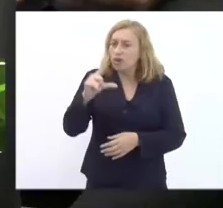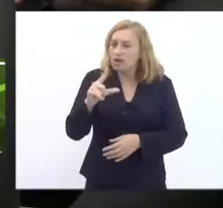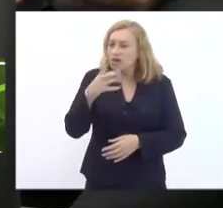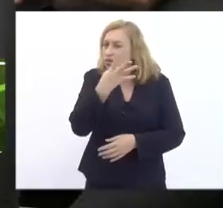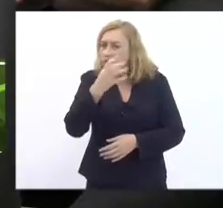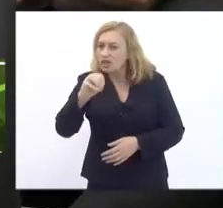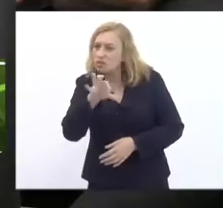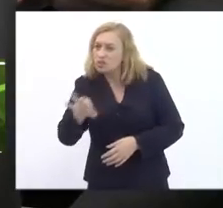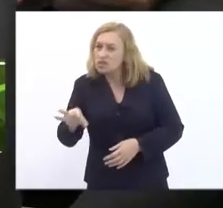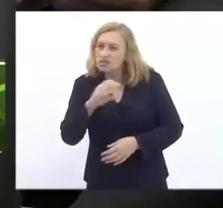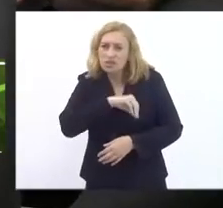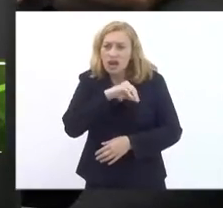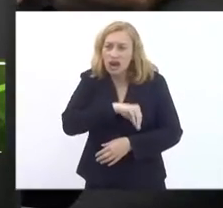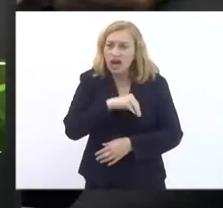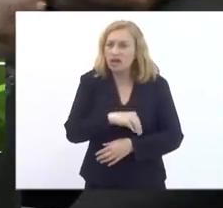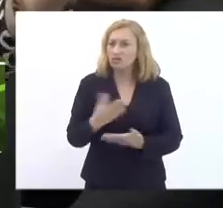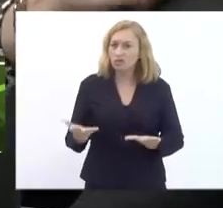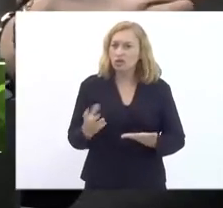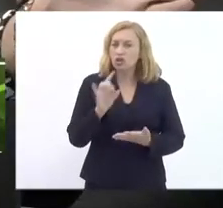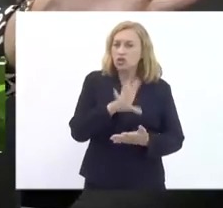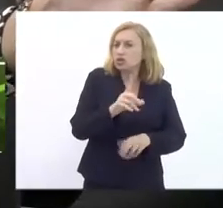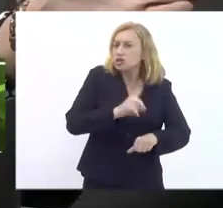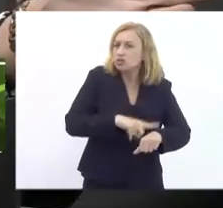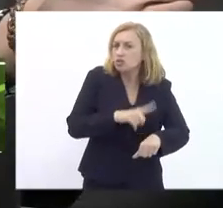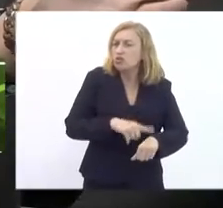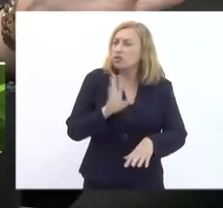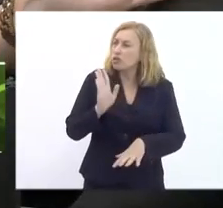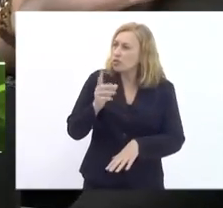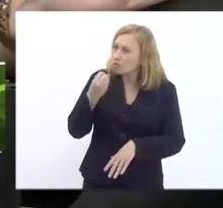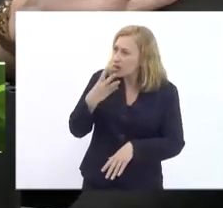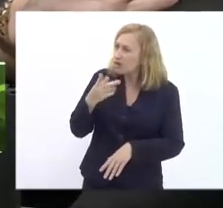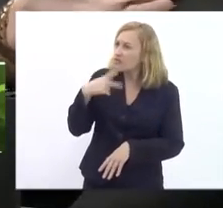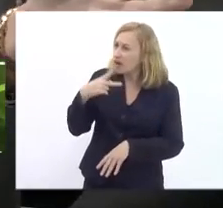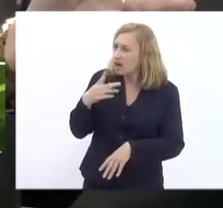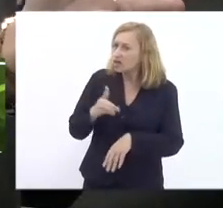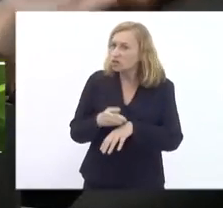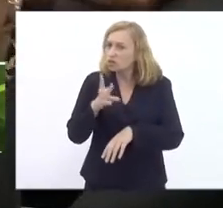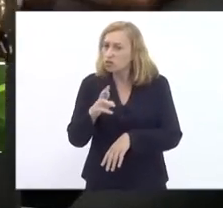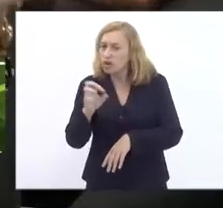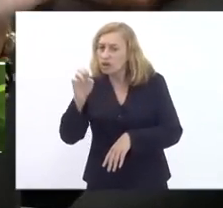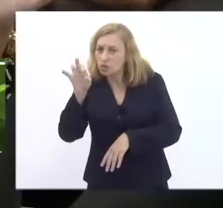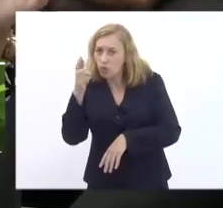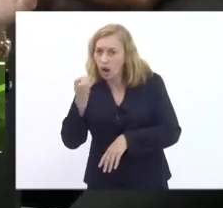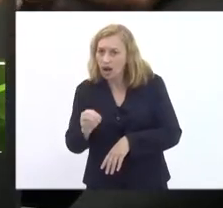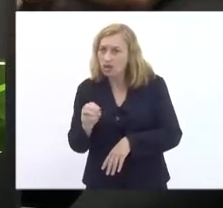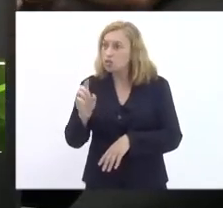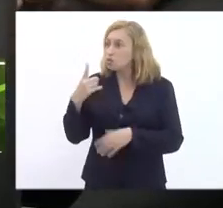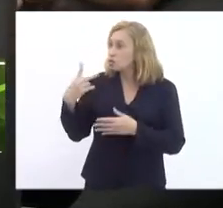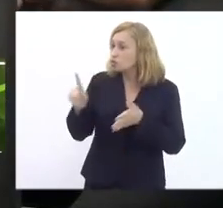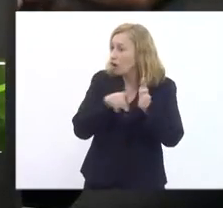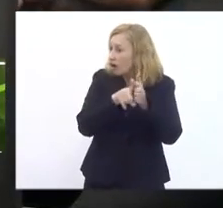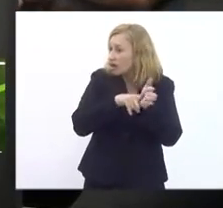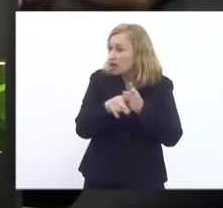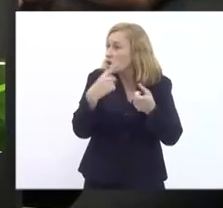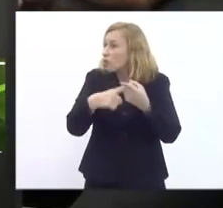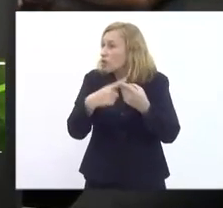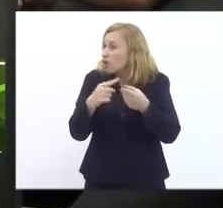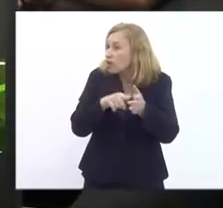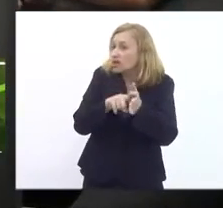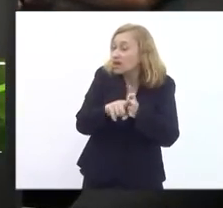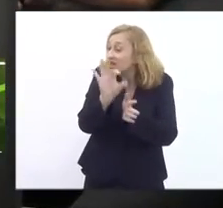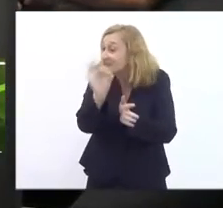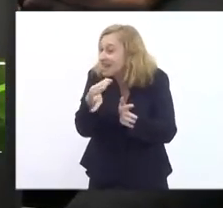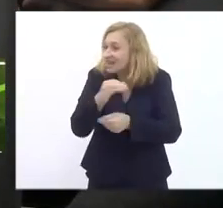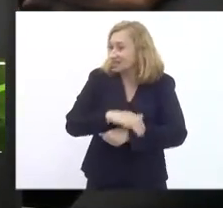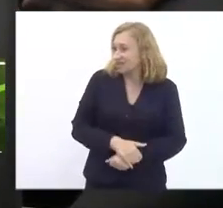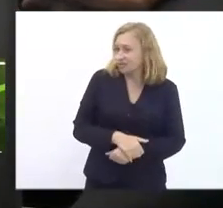mais de 30% só nesse momento. E foi muito bem colocado, doutor Eduardo Scholl, essa sua análise, porque ela é uma análise